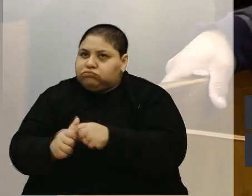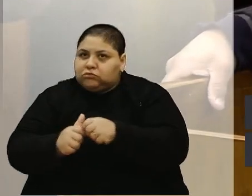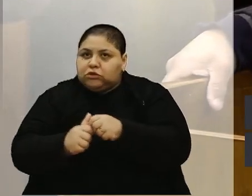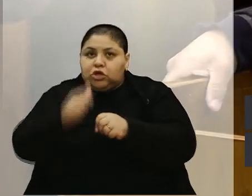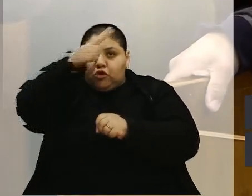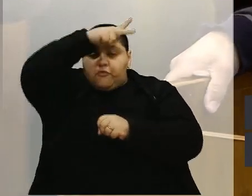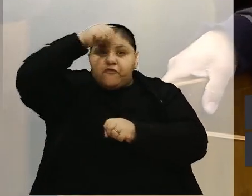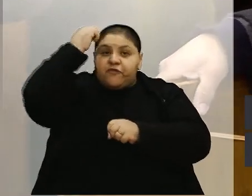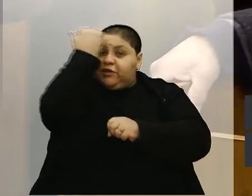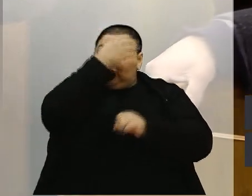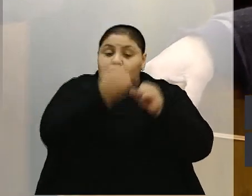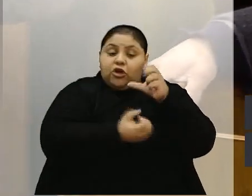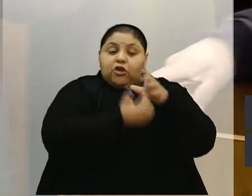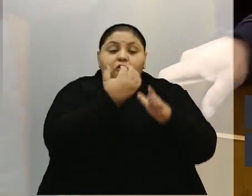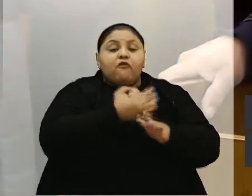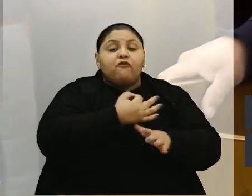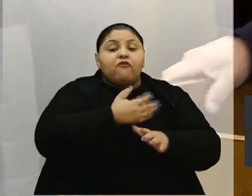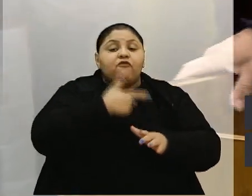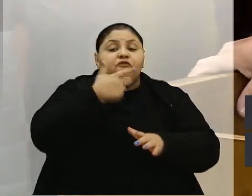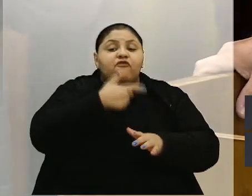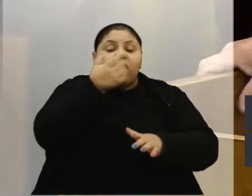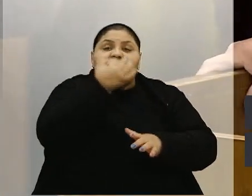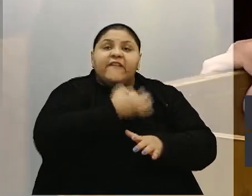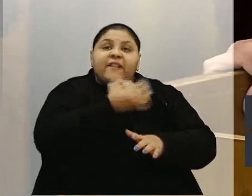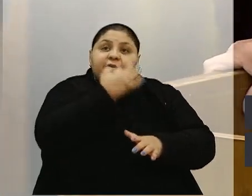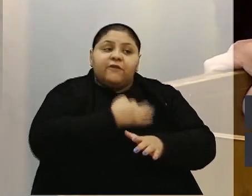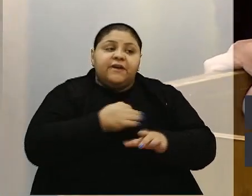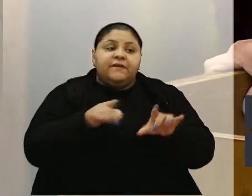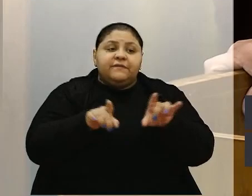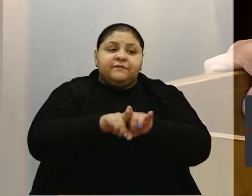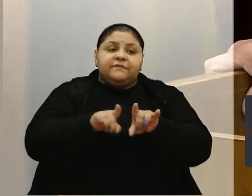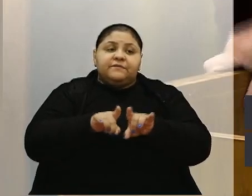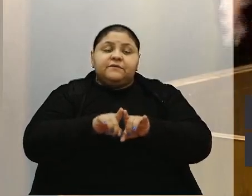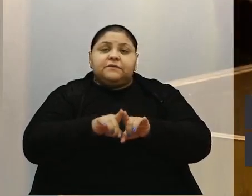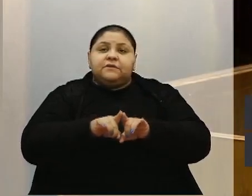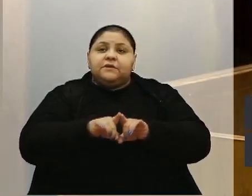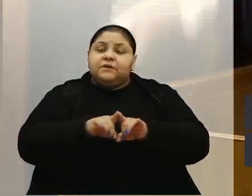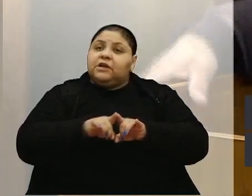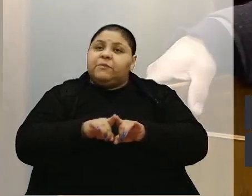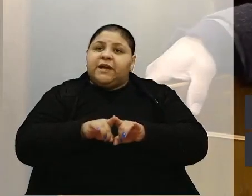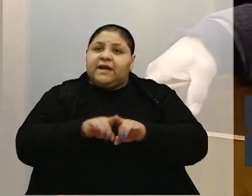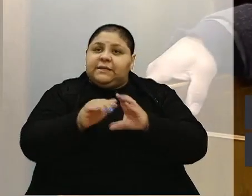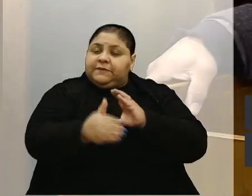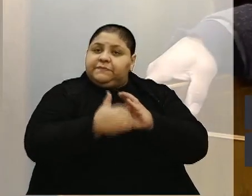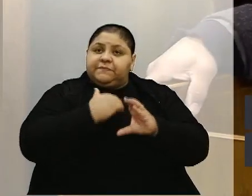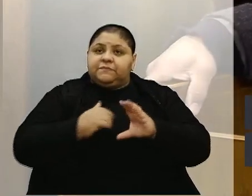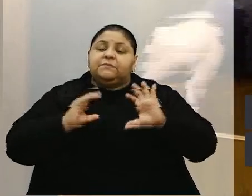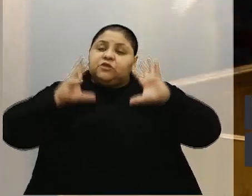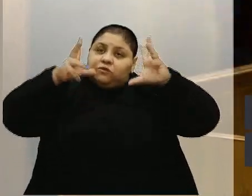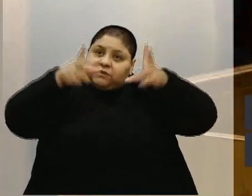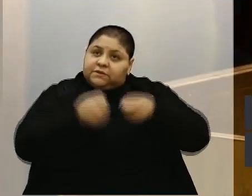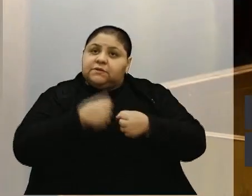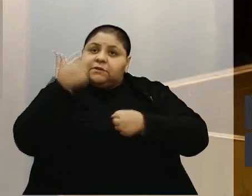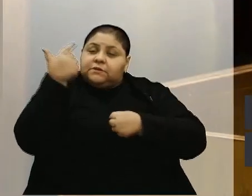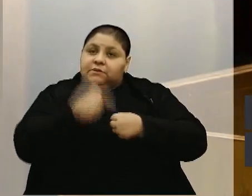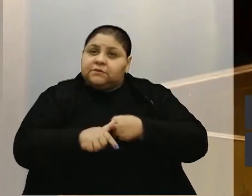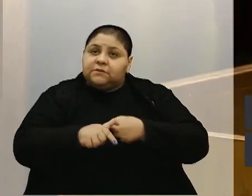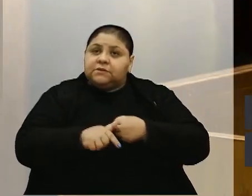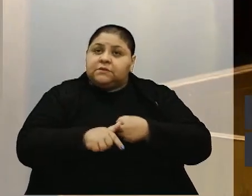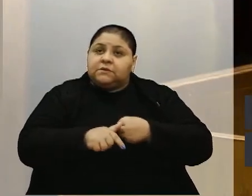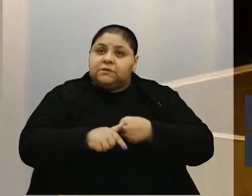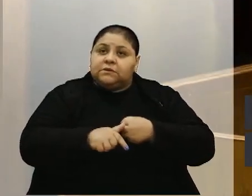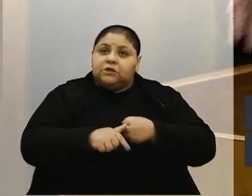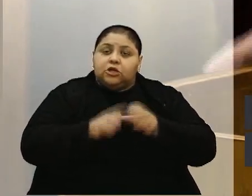Caxias. Ou melhor, a ida aos bairros, Fala Caxias, né? E recebeu tudo de novo. Mas se pegar todos